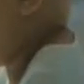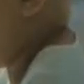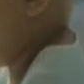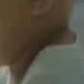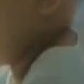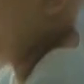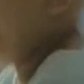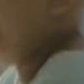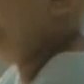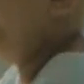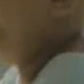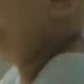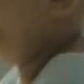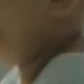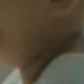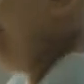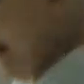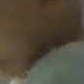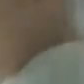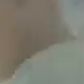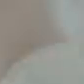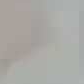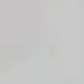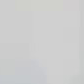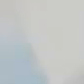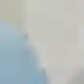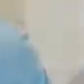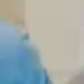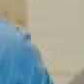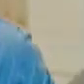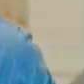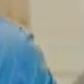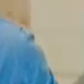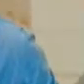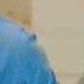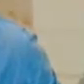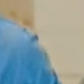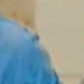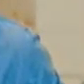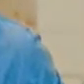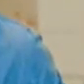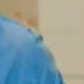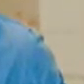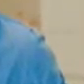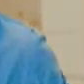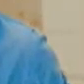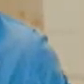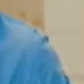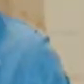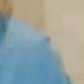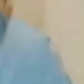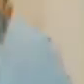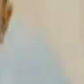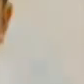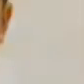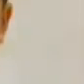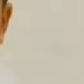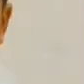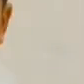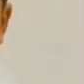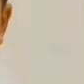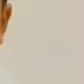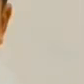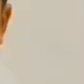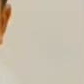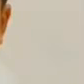a oportunidade. Depende de cada um de nós fazer a nossa parte para que essas